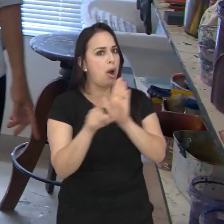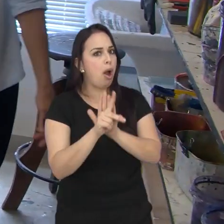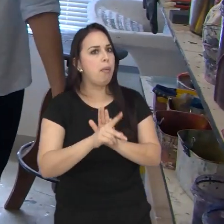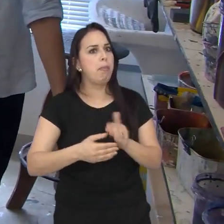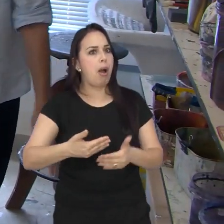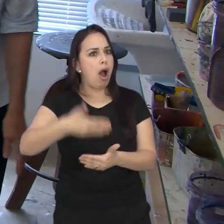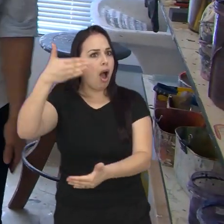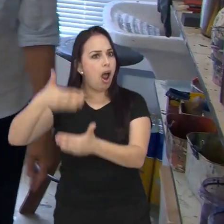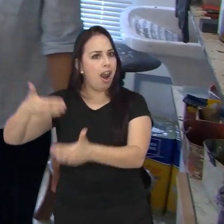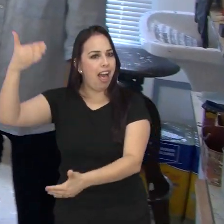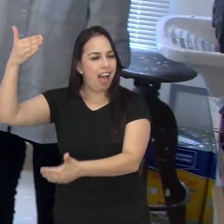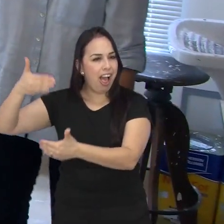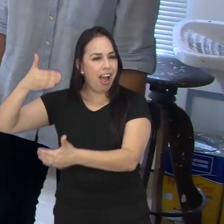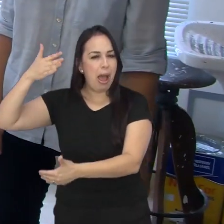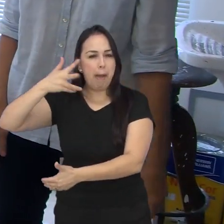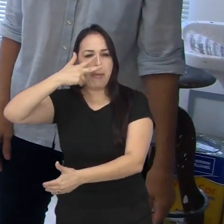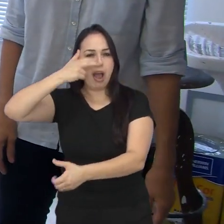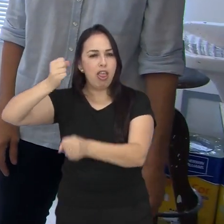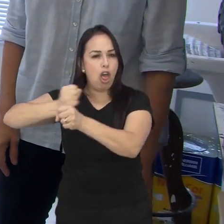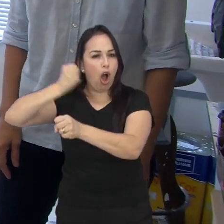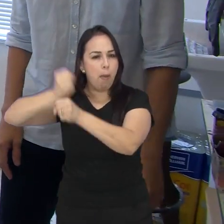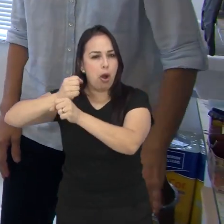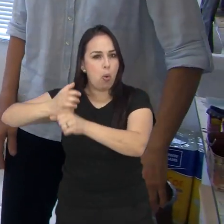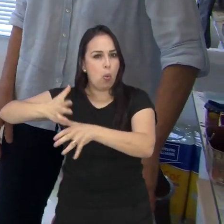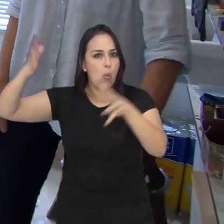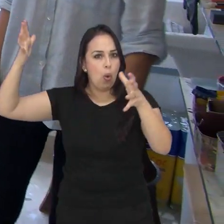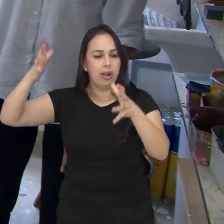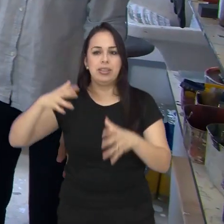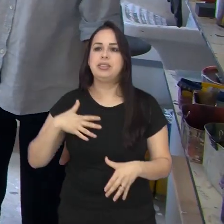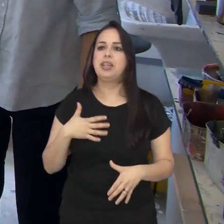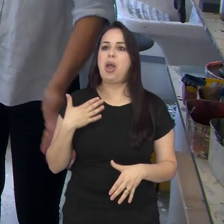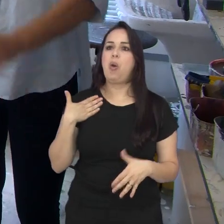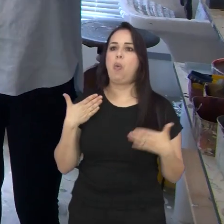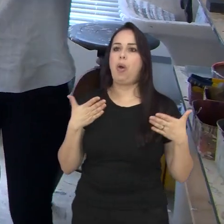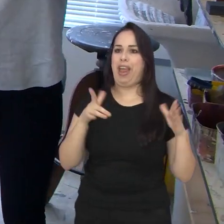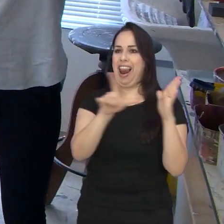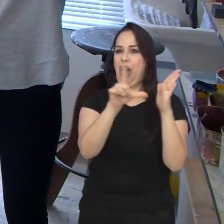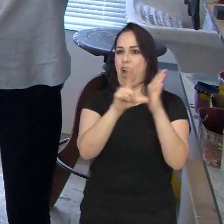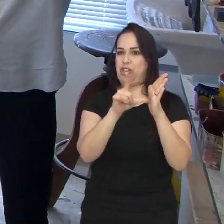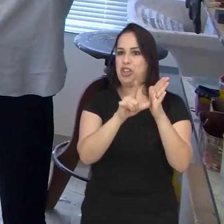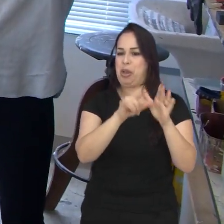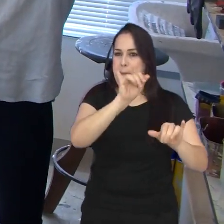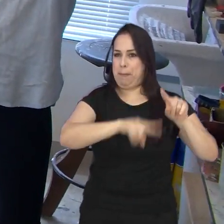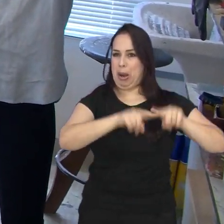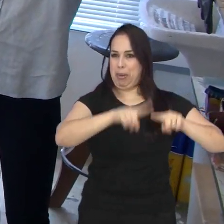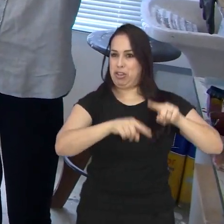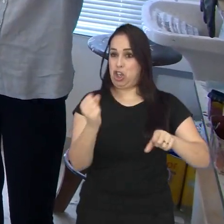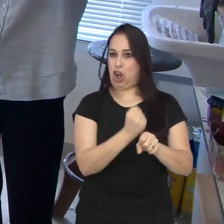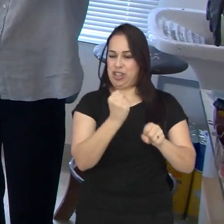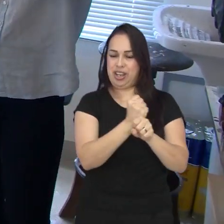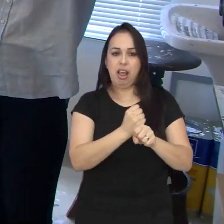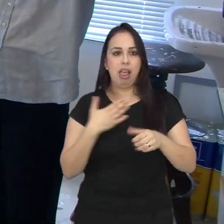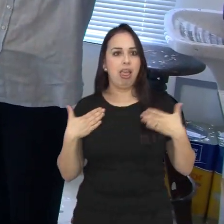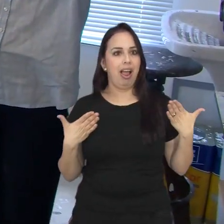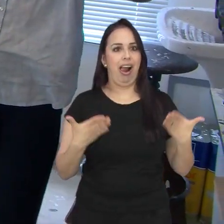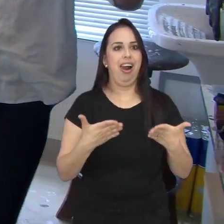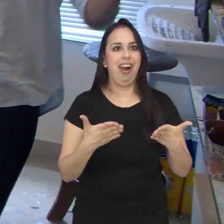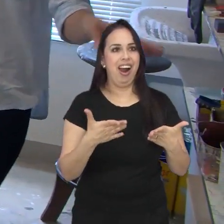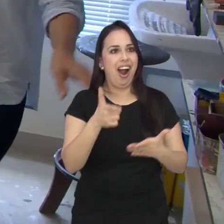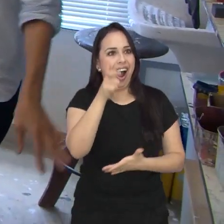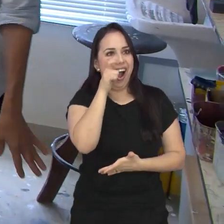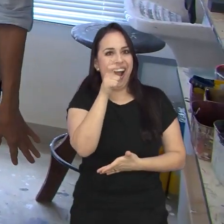De parede mesmo, de tinta de obra grande, né? Como se eu entro numa loja de material de construção e eu acho